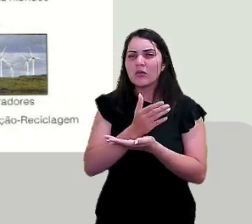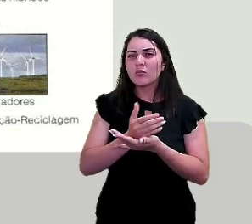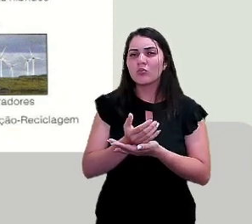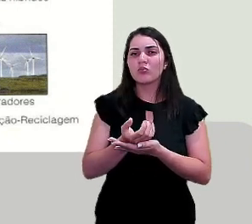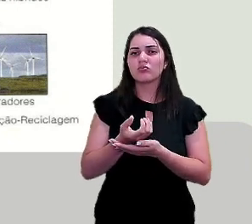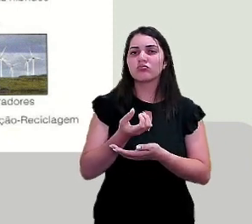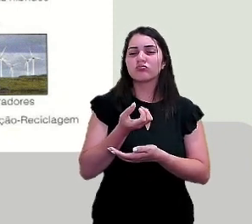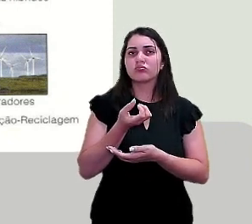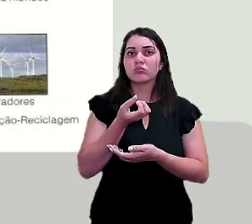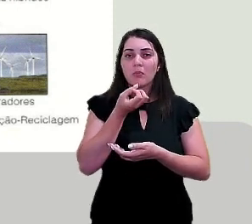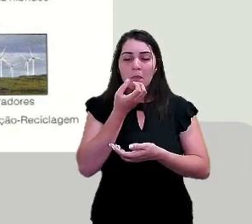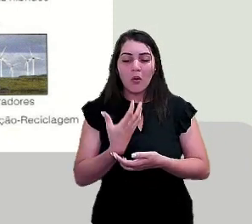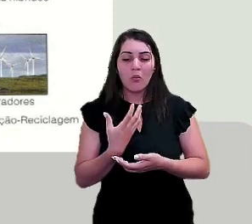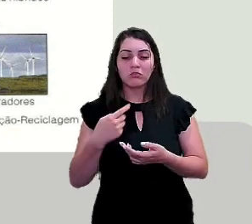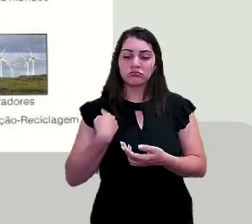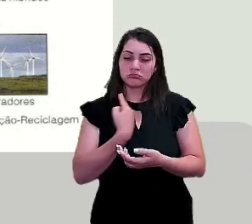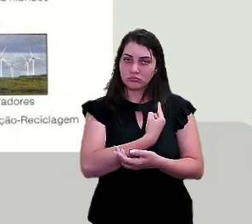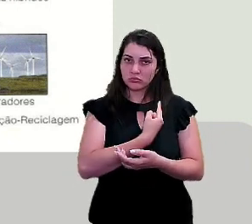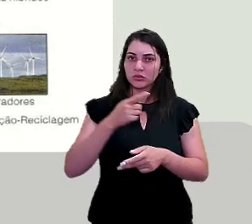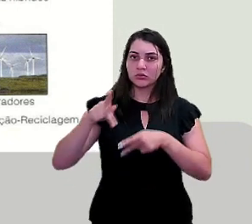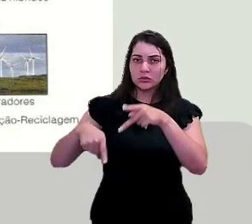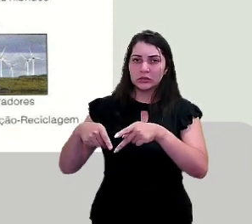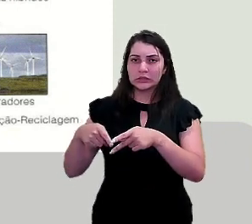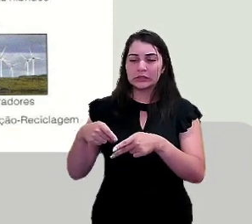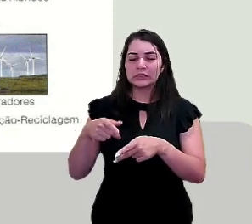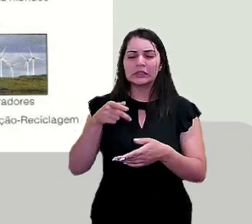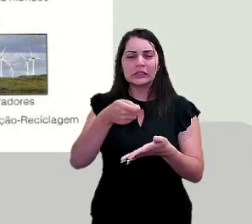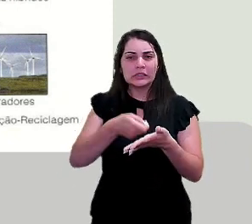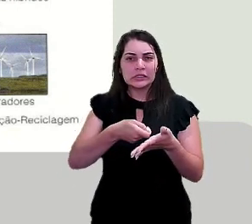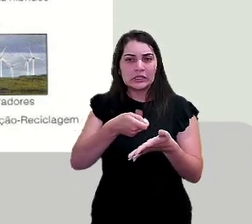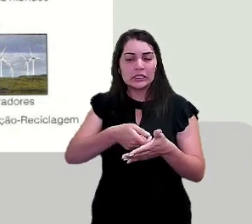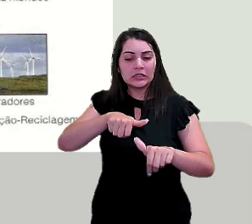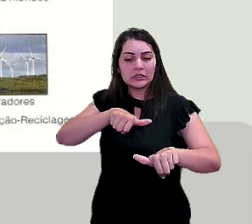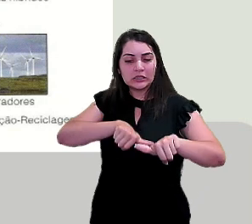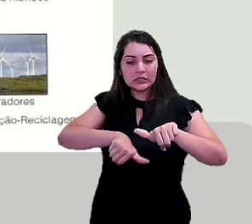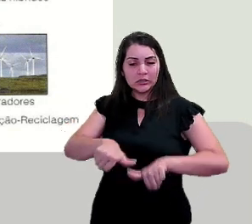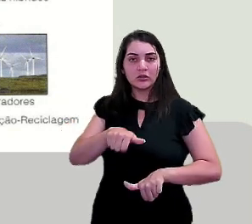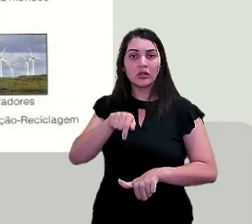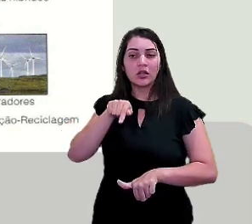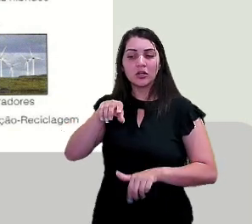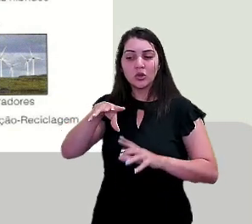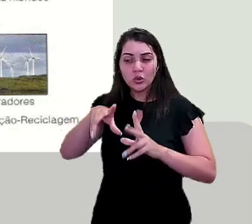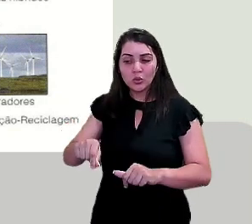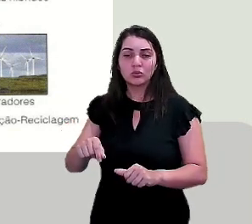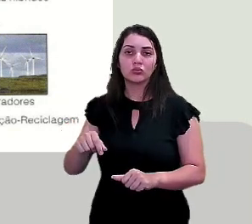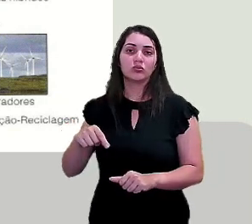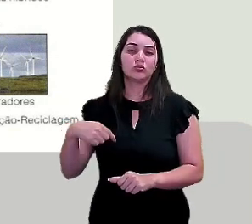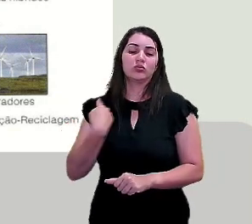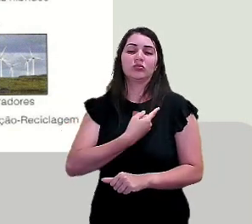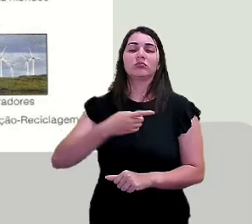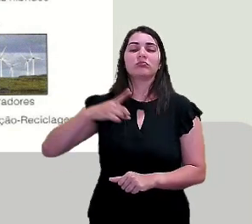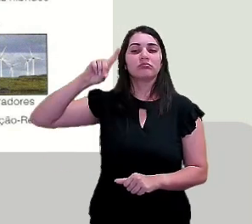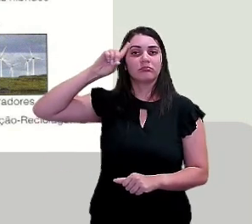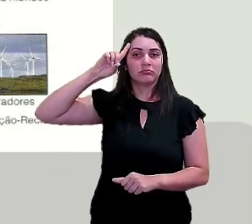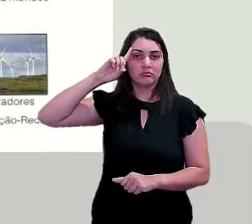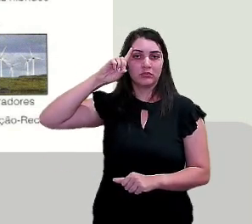tentar transformar tudo isso em algo que seja útil para a nossa vida, para o nosso dia a dia, usando assim